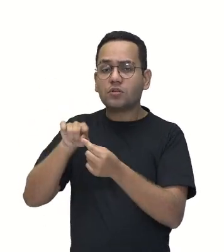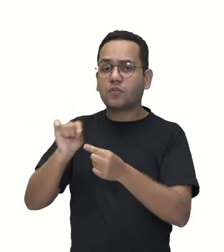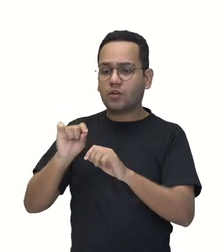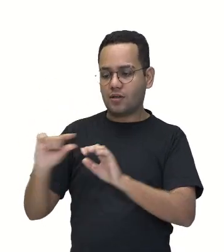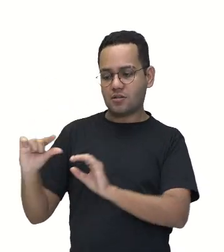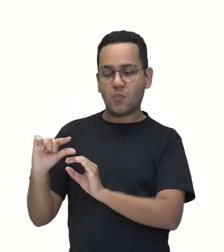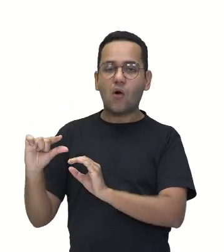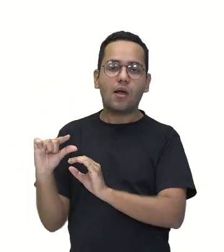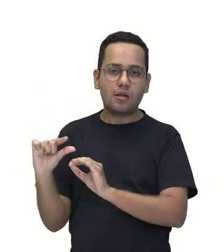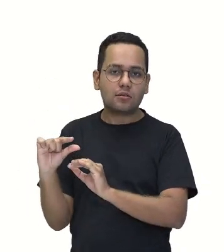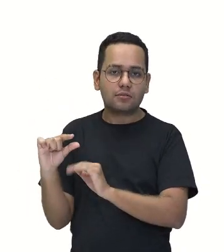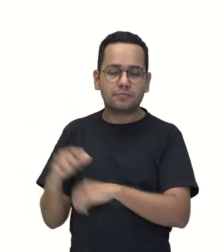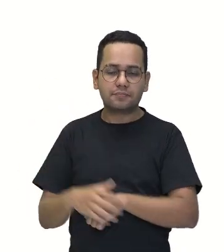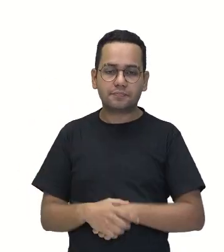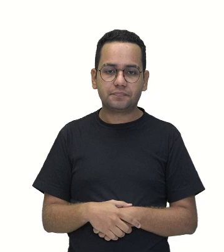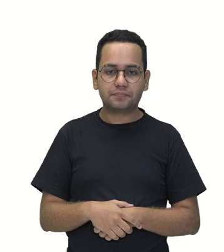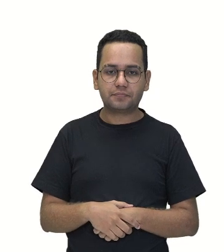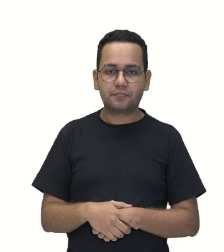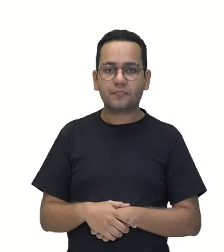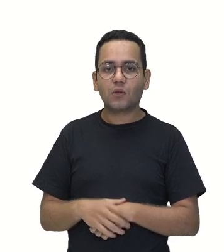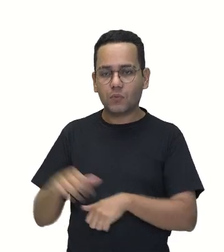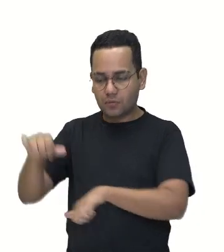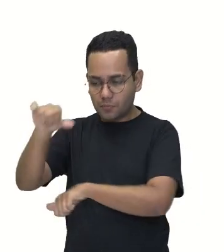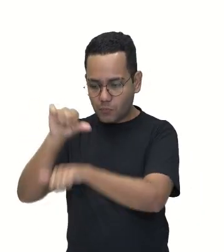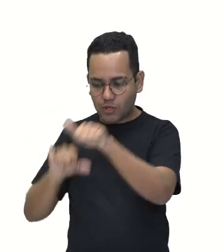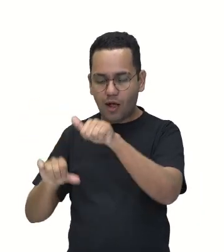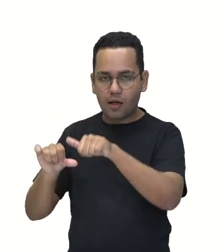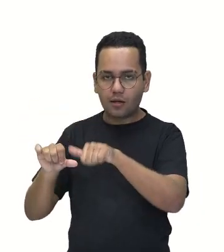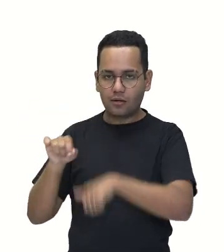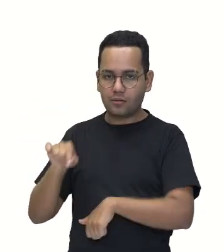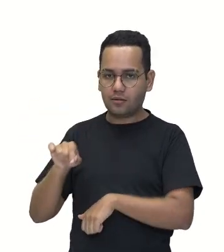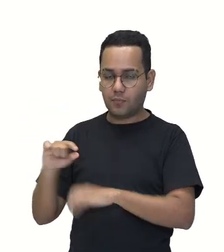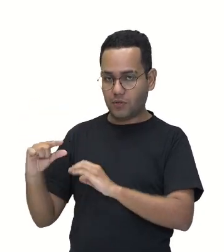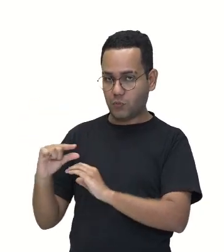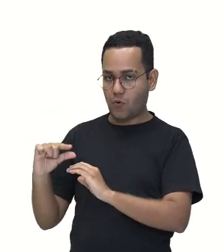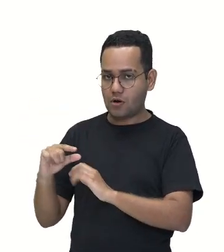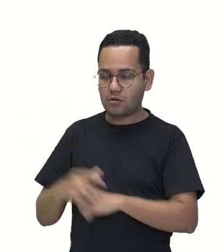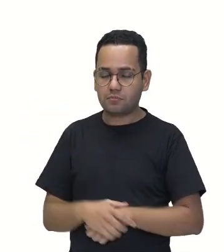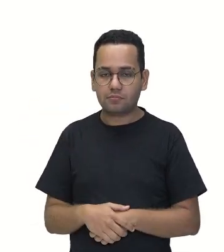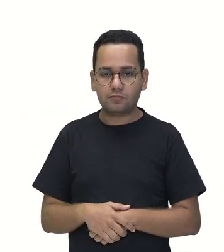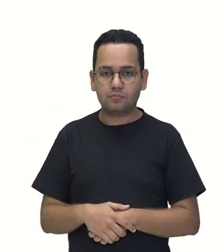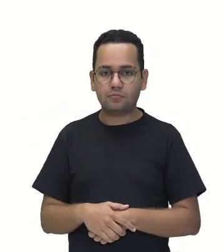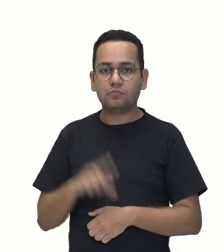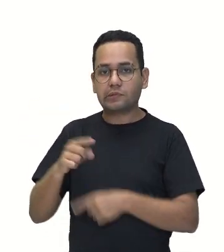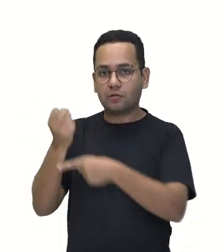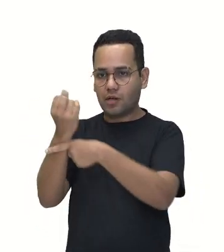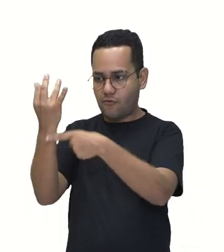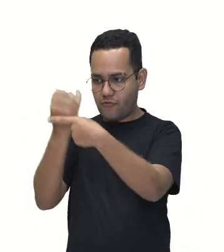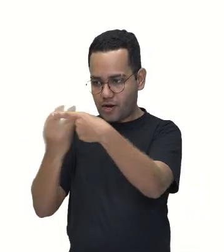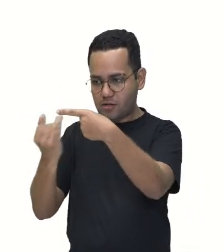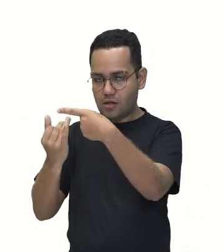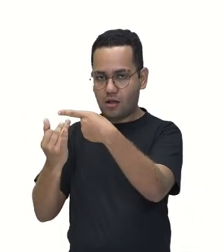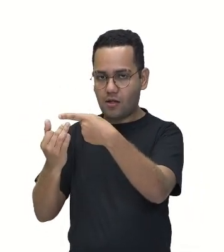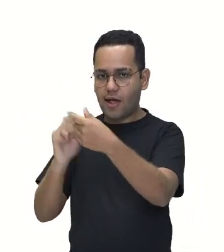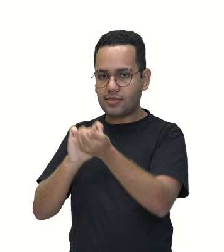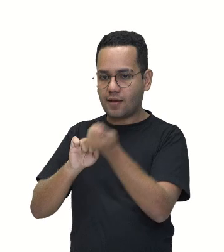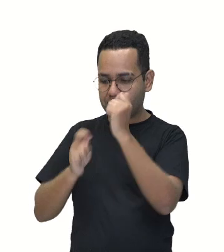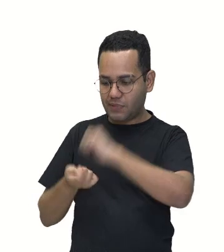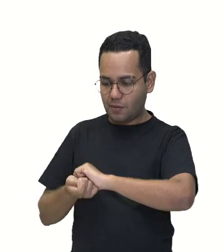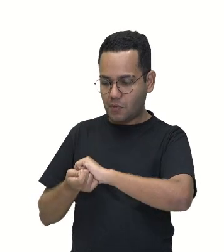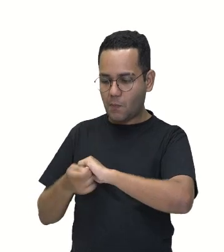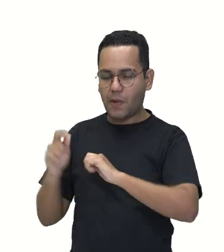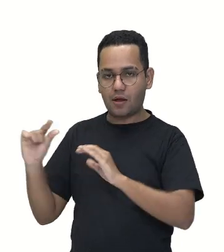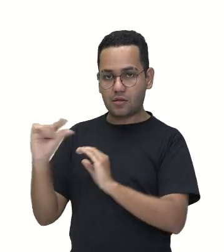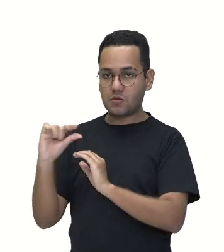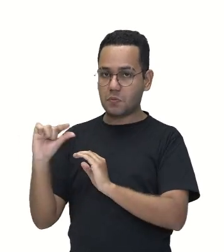Então nesse caso eu vou fazer o processo inverso Tá eu vou transformar a fração no expoente embora que